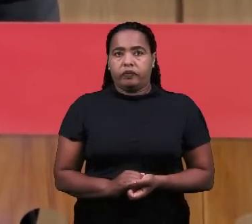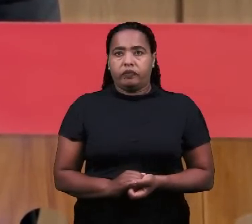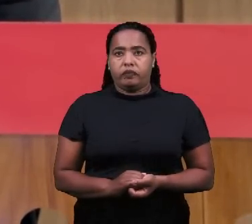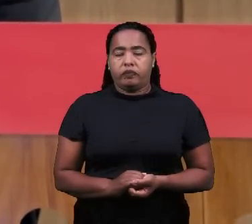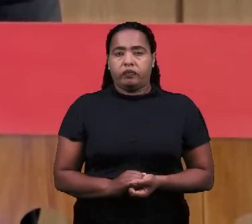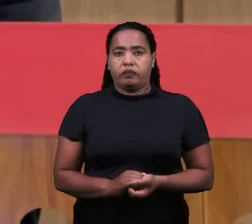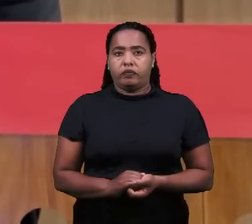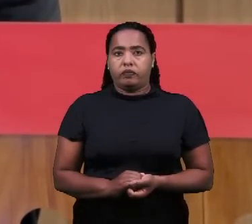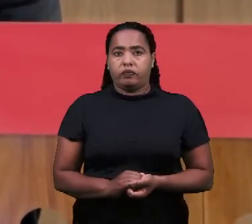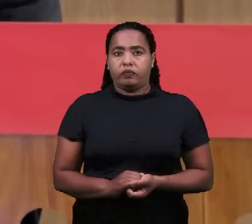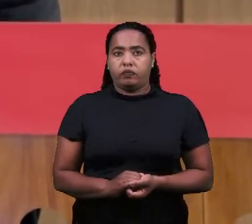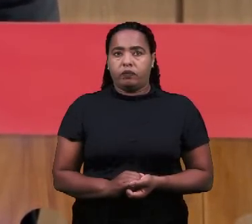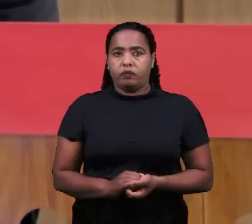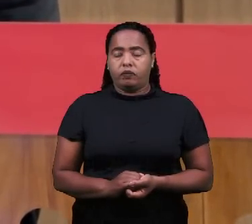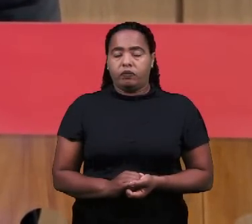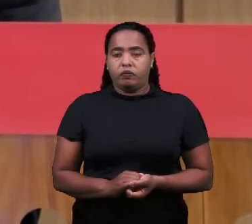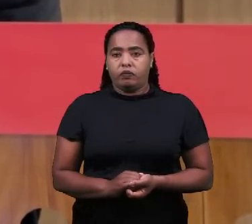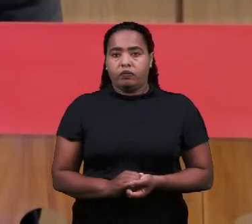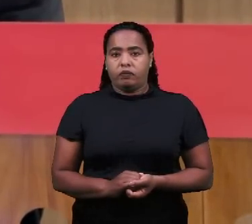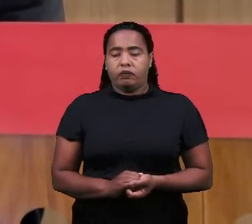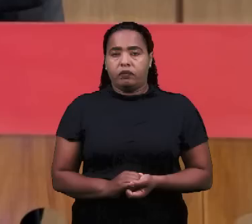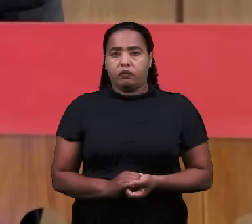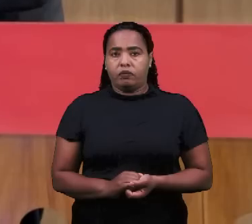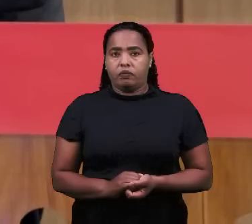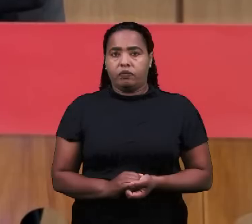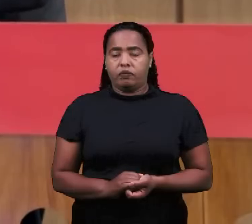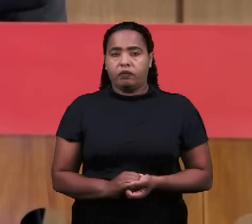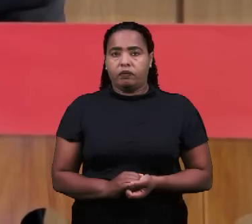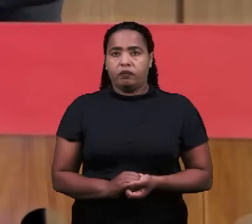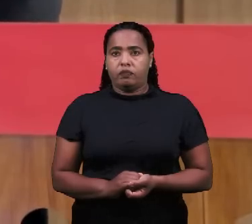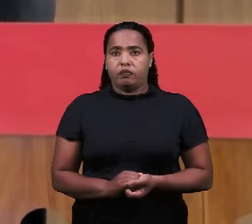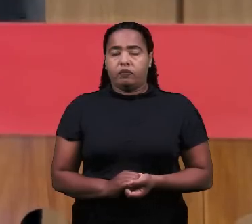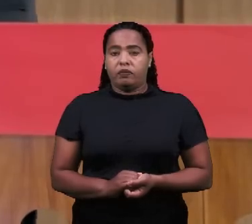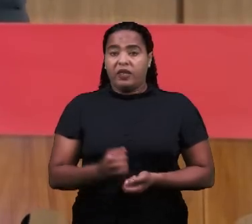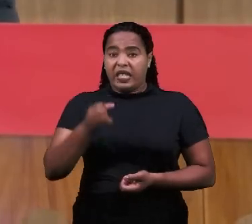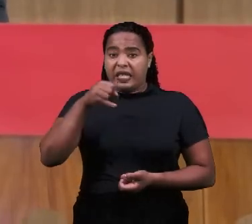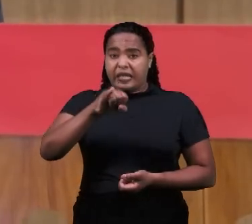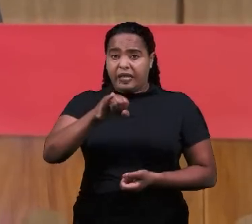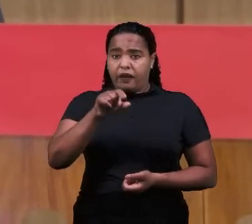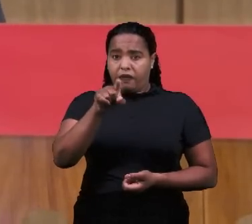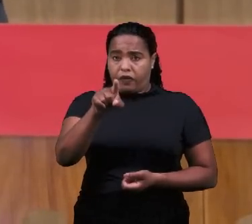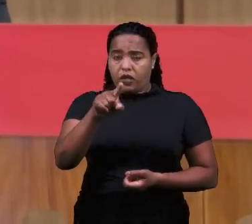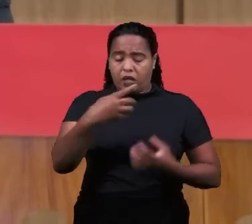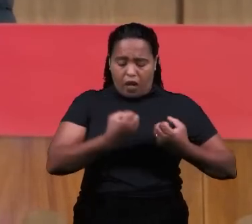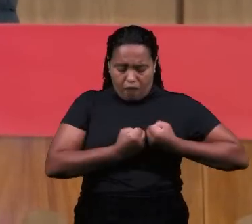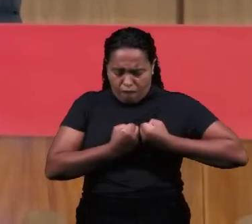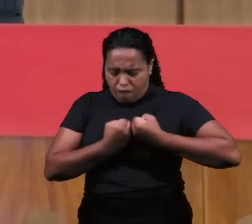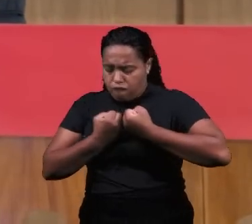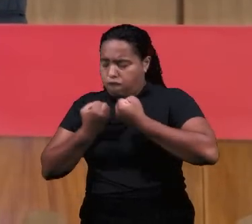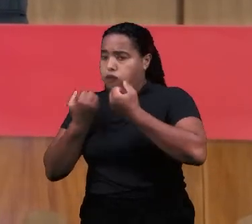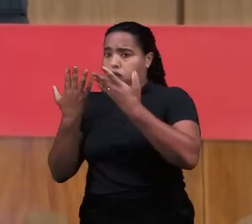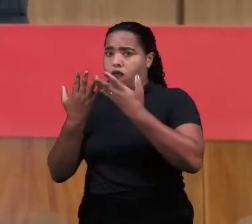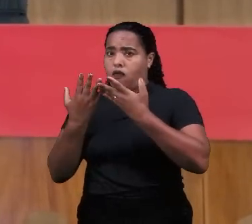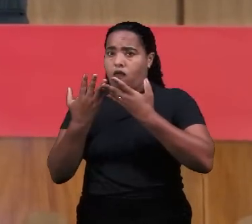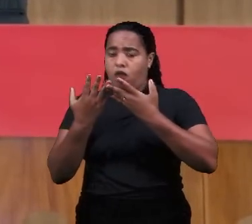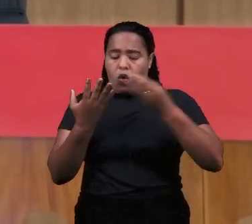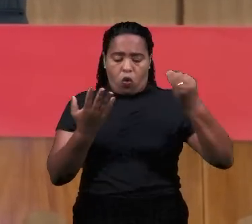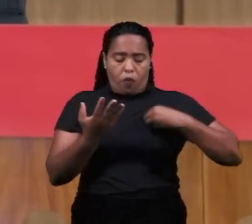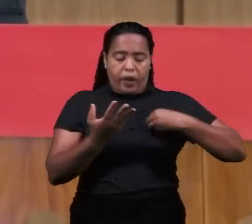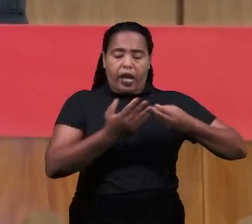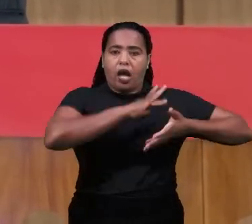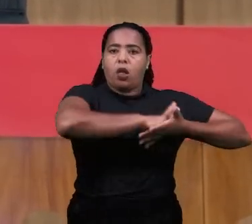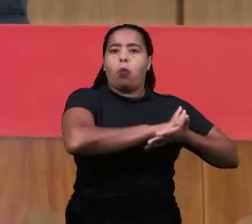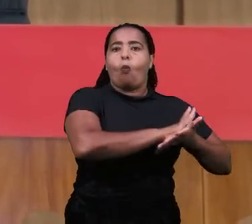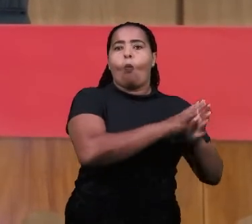que Deus o pecado impede, a confissão impede que o pecado continue bloqueando. Há um